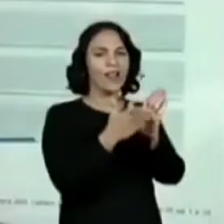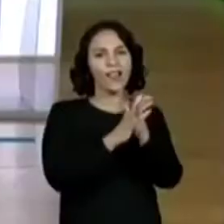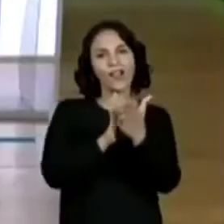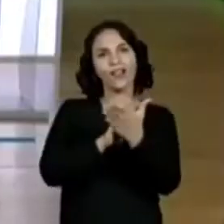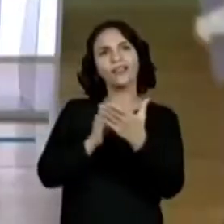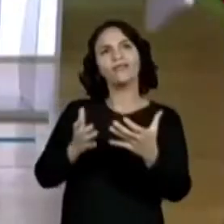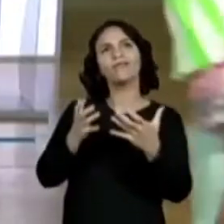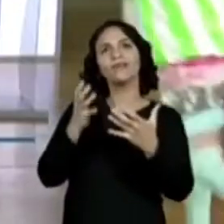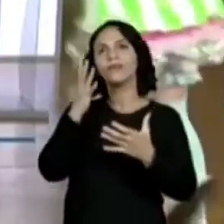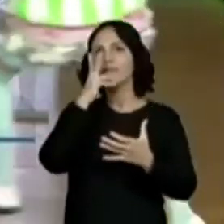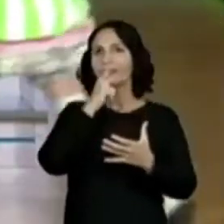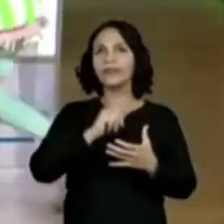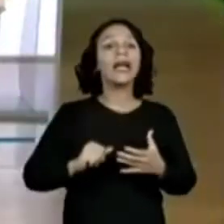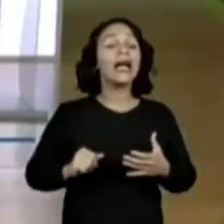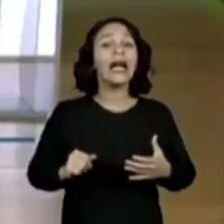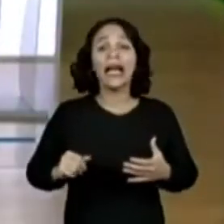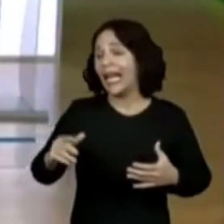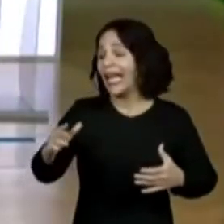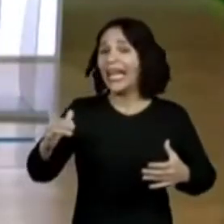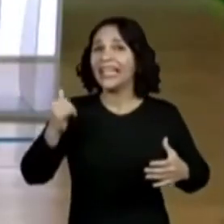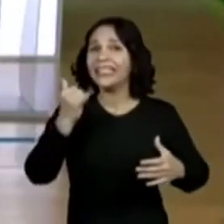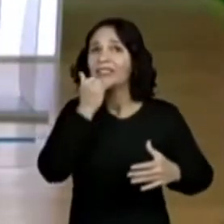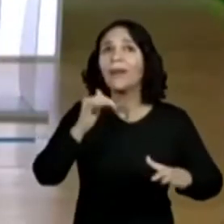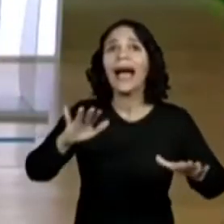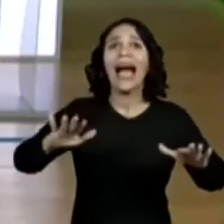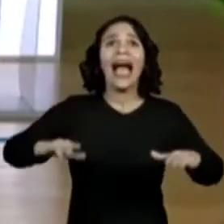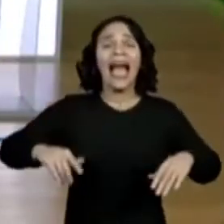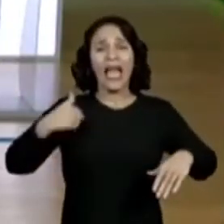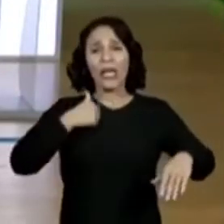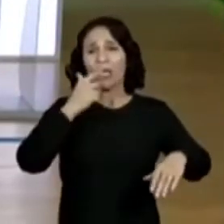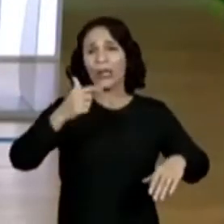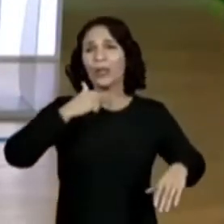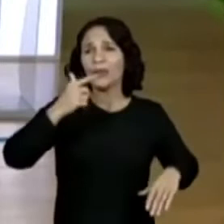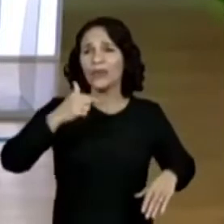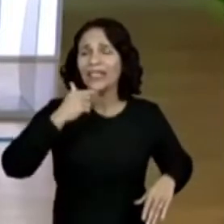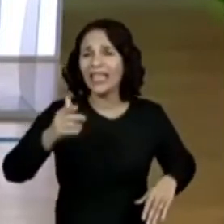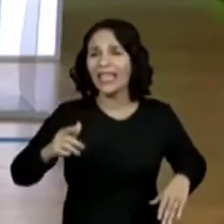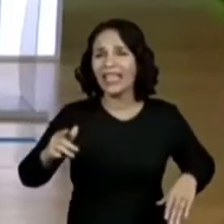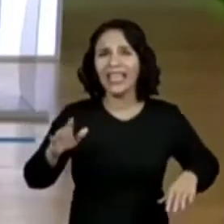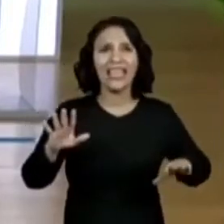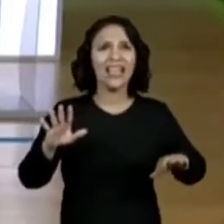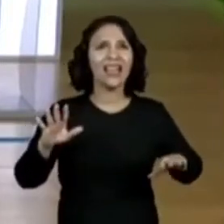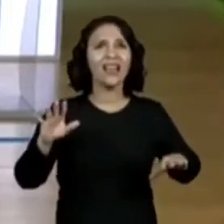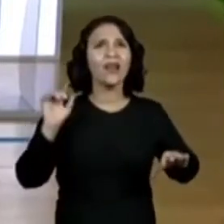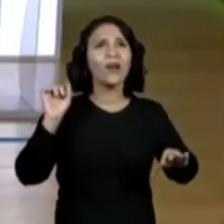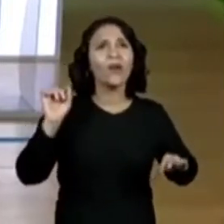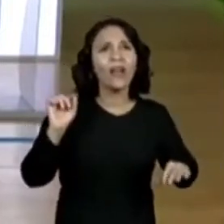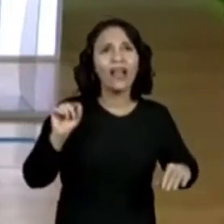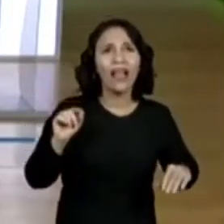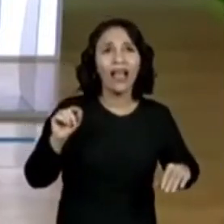bonita. Desculpa, é que eu tô com uma dúvida, professor. Pode ser rosa?